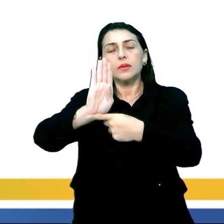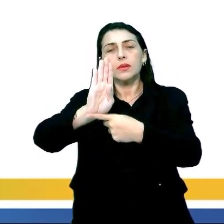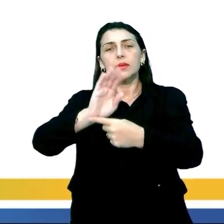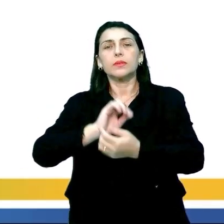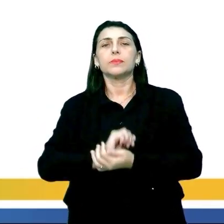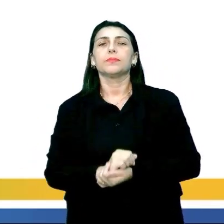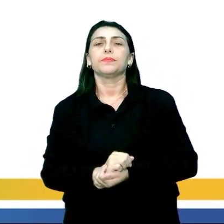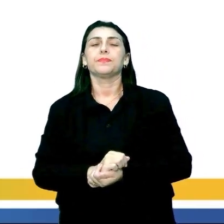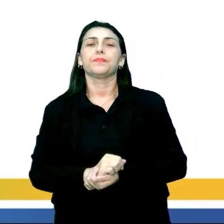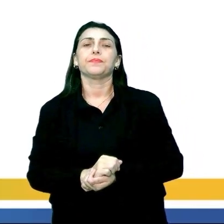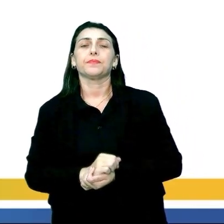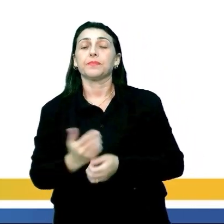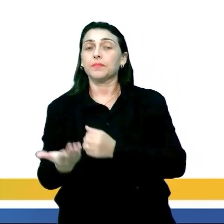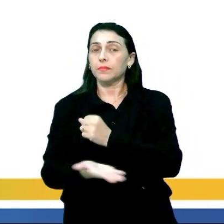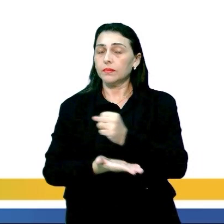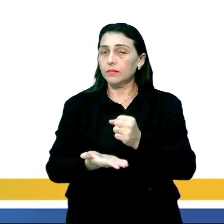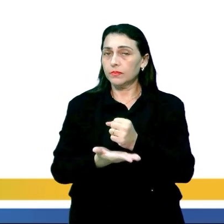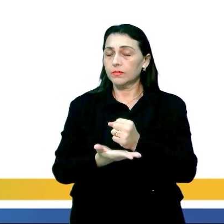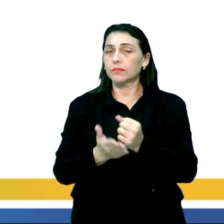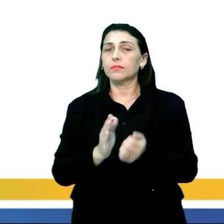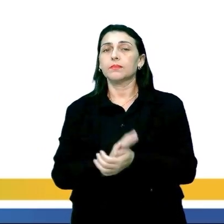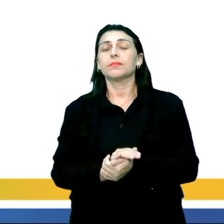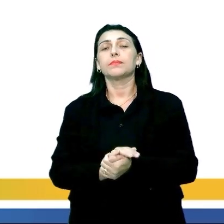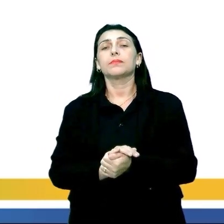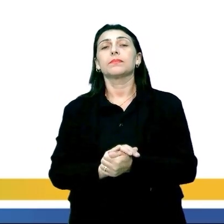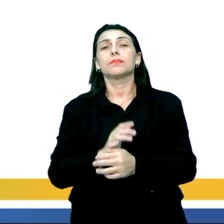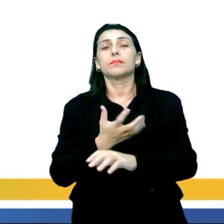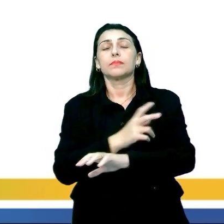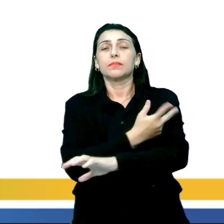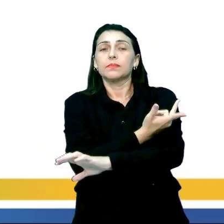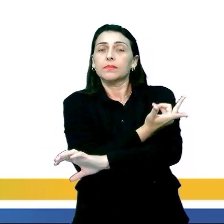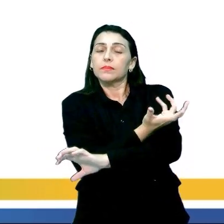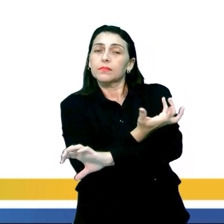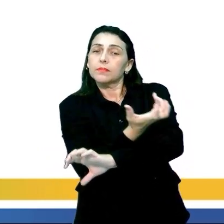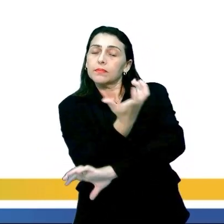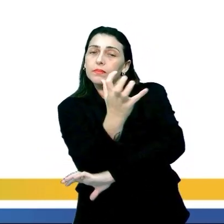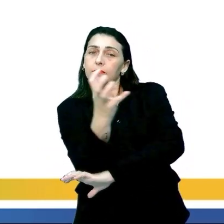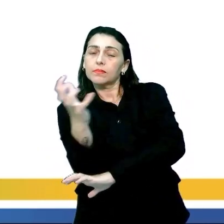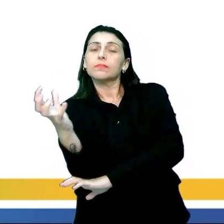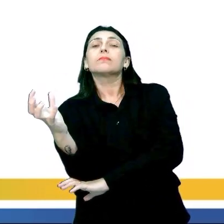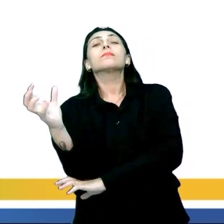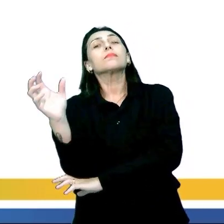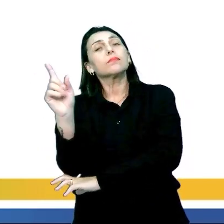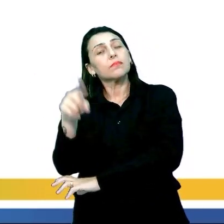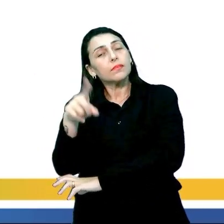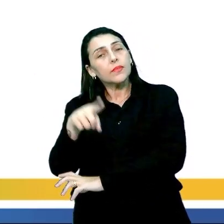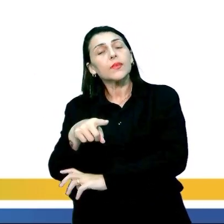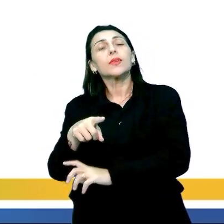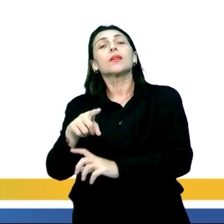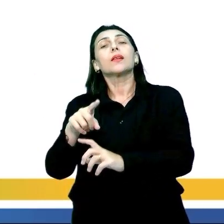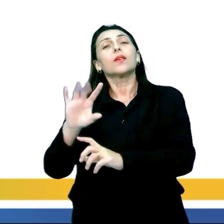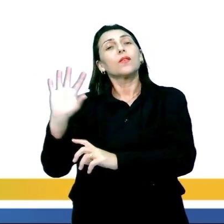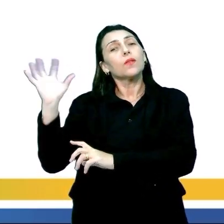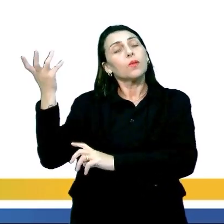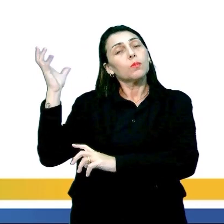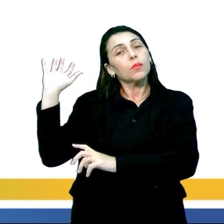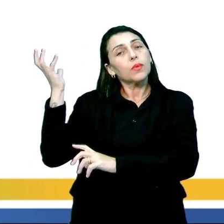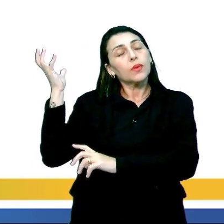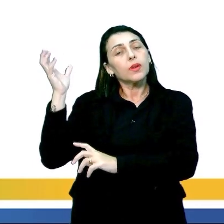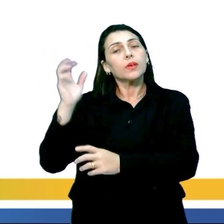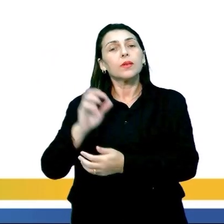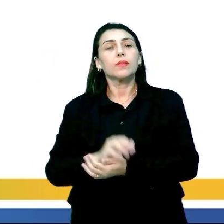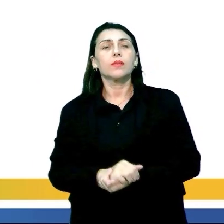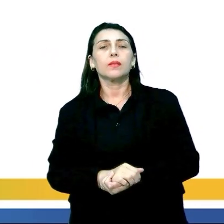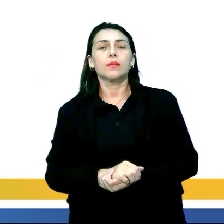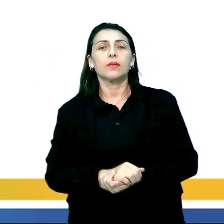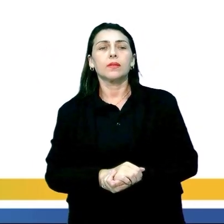é a letra B. Basicamente isso. As espécies de vegetação são definidas por fatores como o clima.